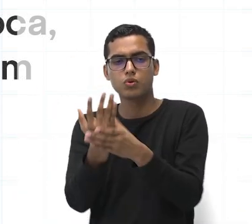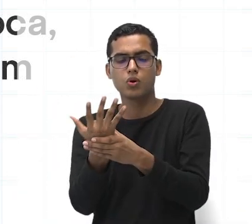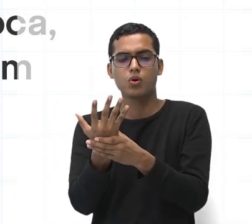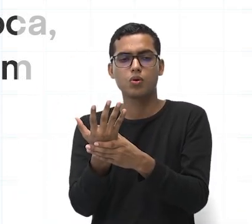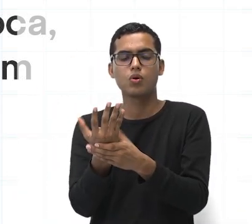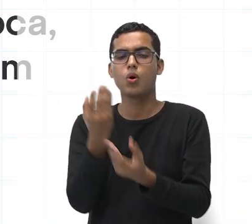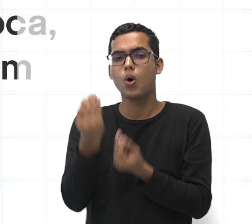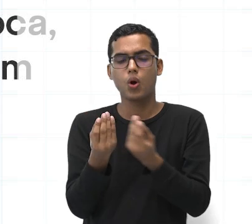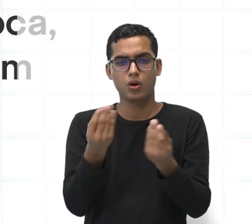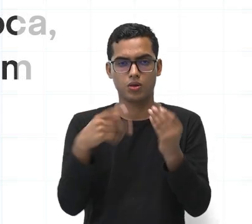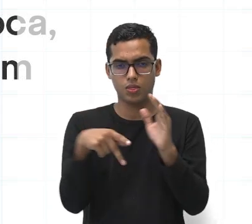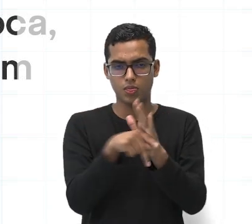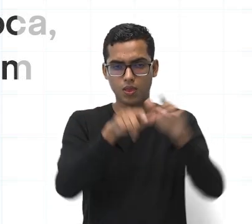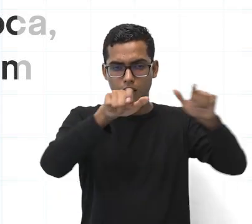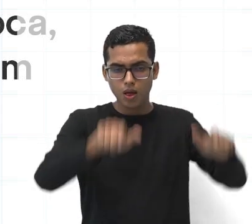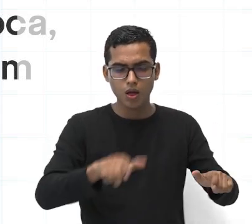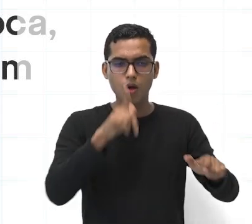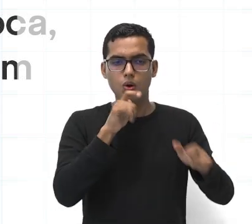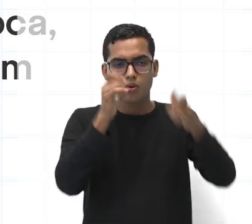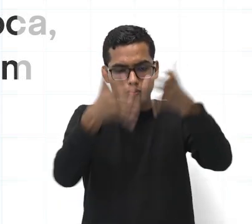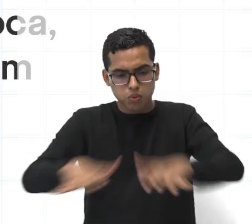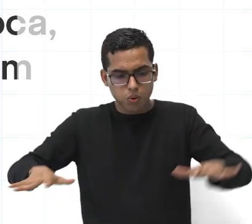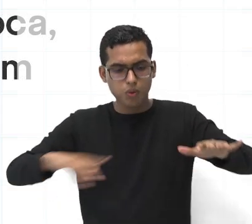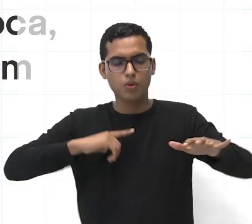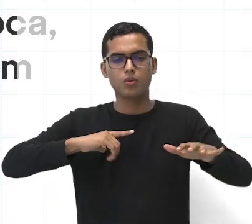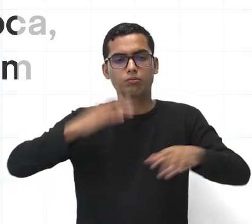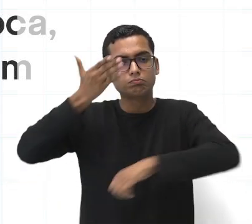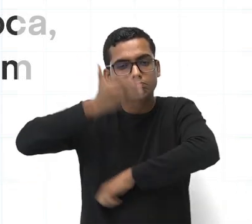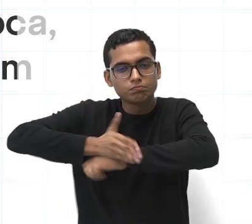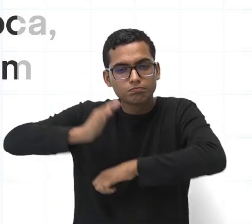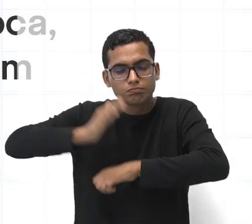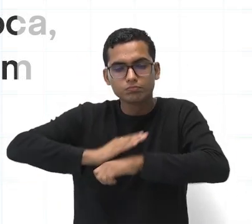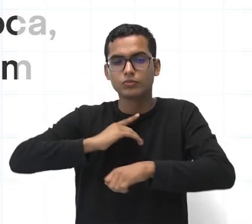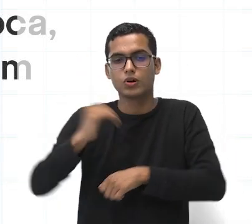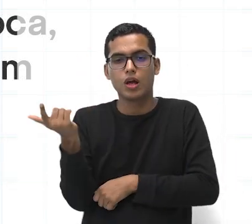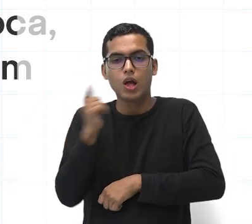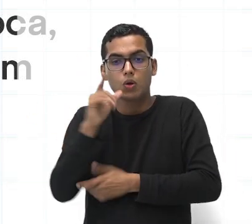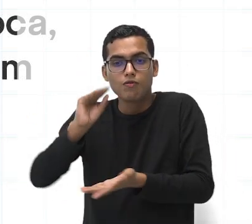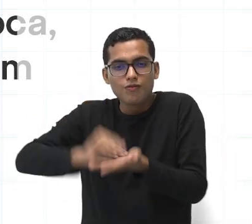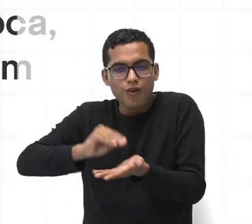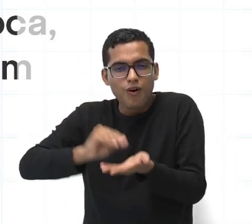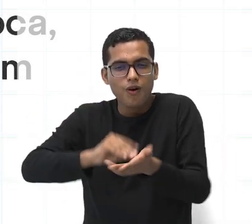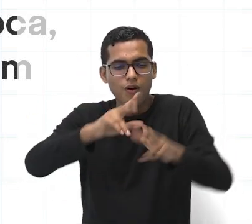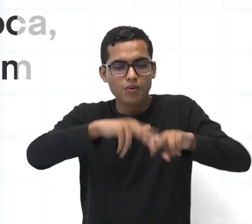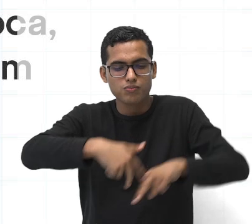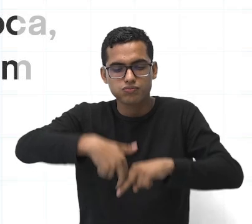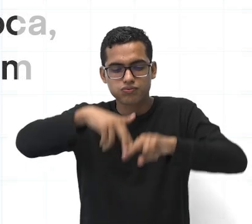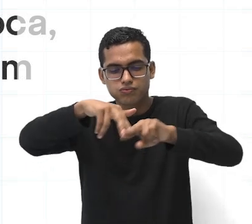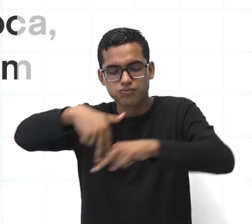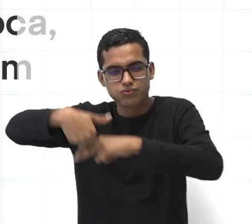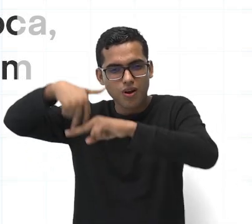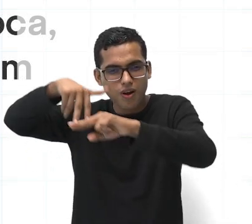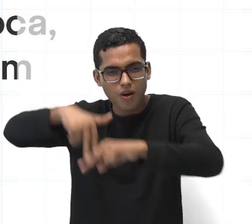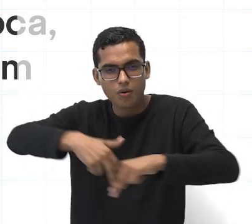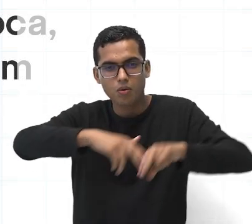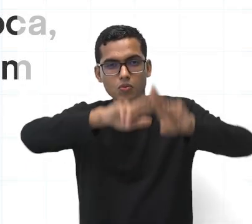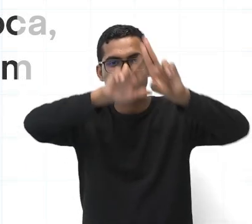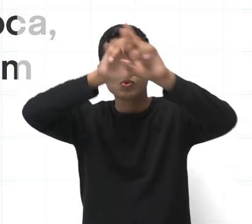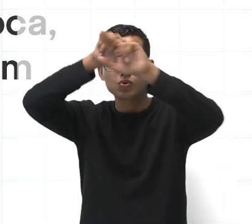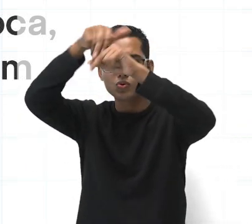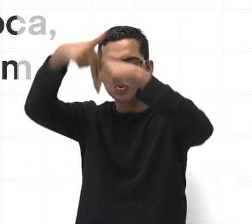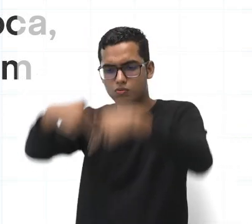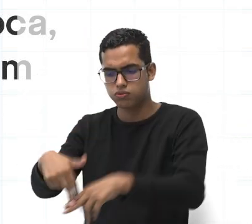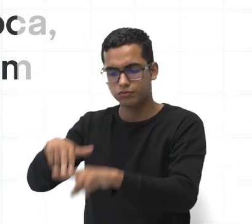os surfistas, para treinar na ausência de ondas, criaram uma prancha sobre rodas. Se a